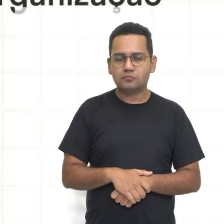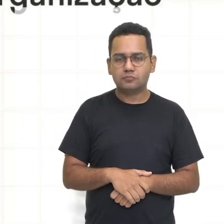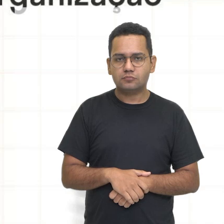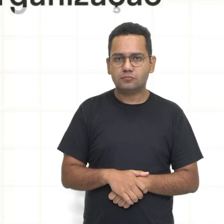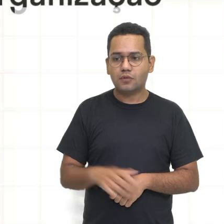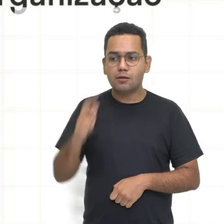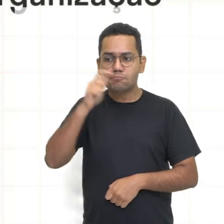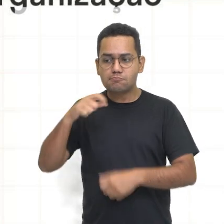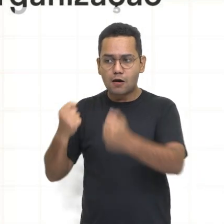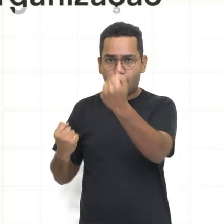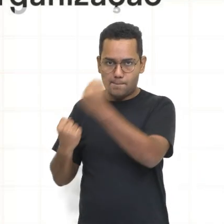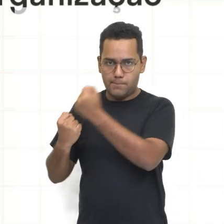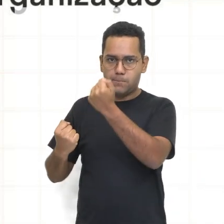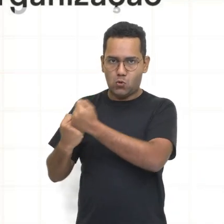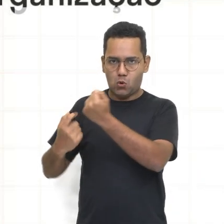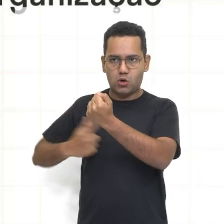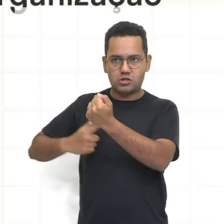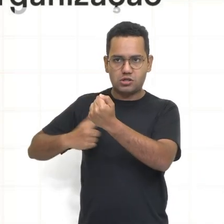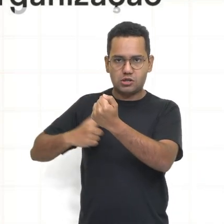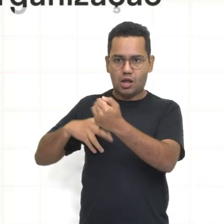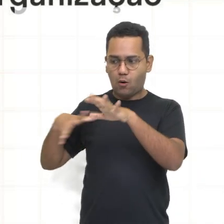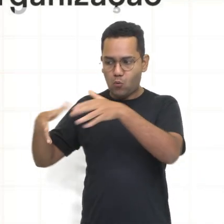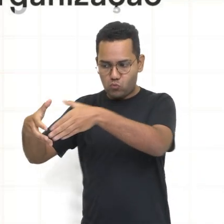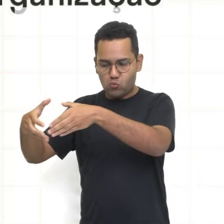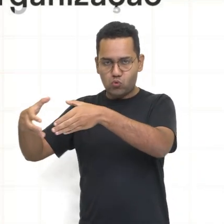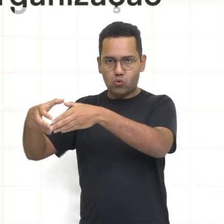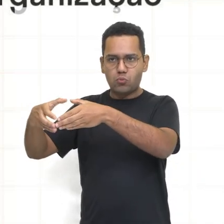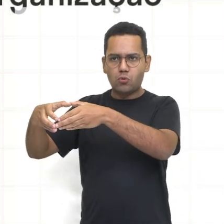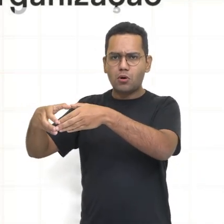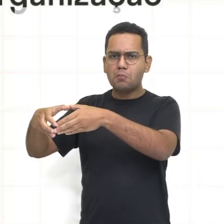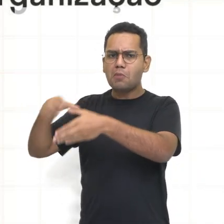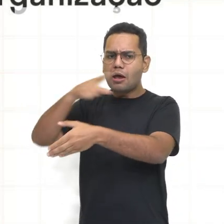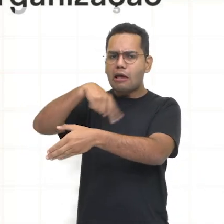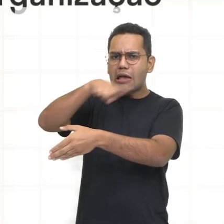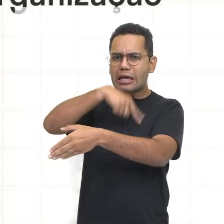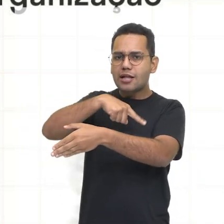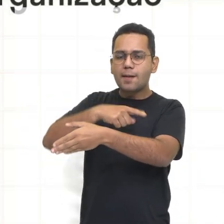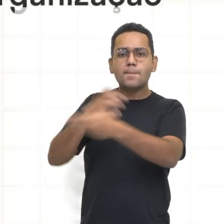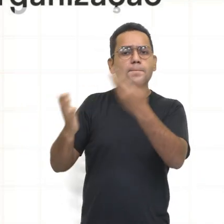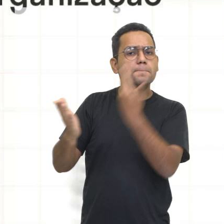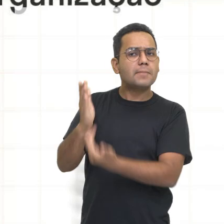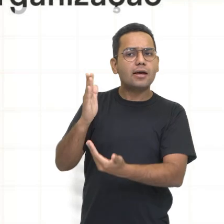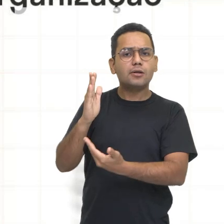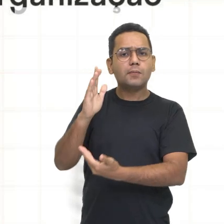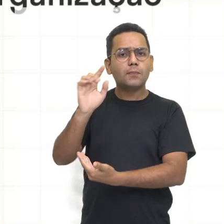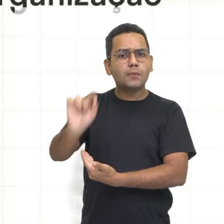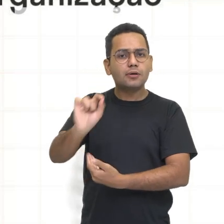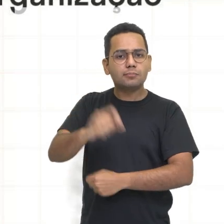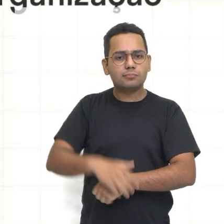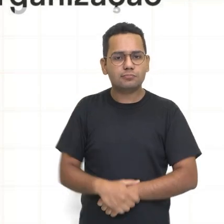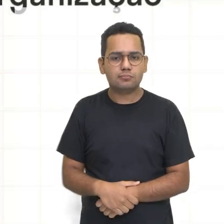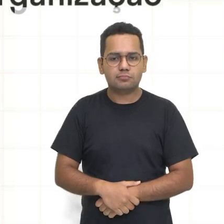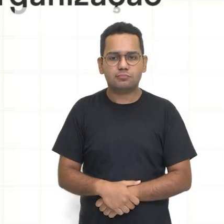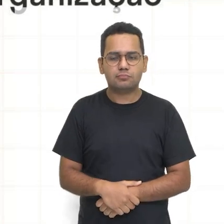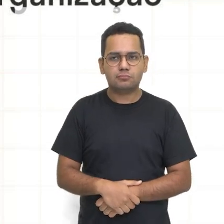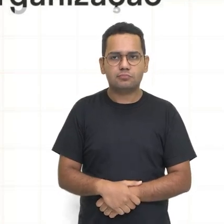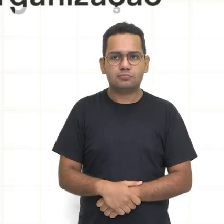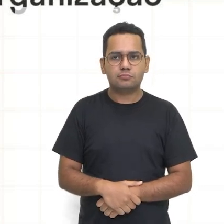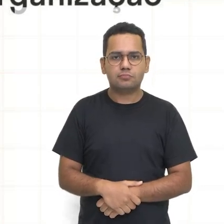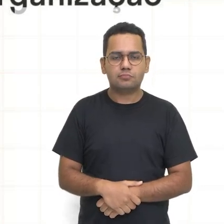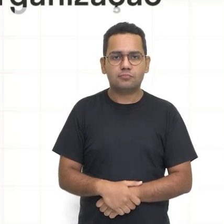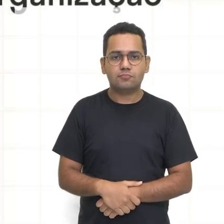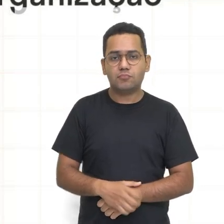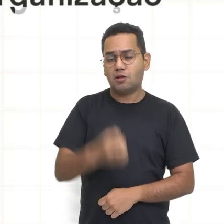que a Ucrânia ela se alinhe aos Estados Unidos e que eles acabem ali perdendo o